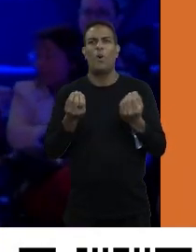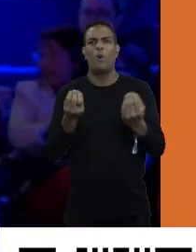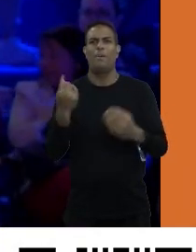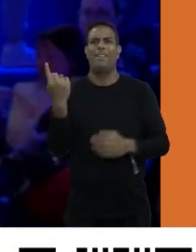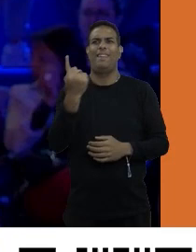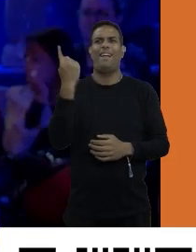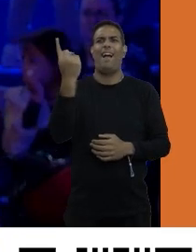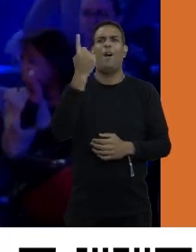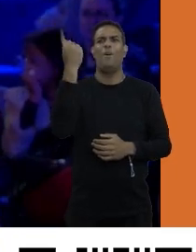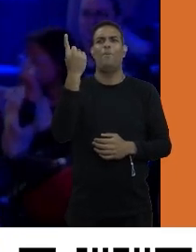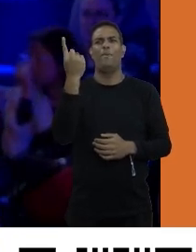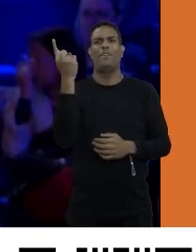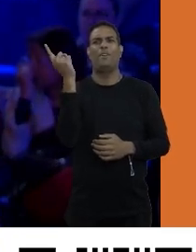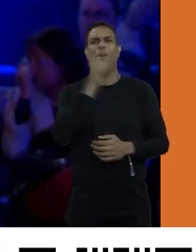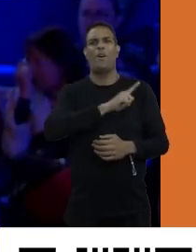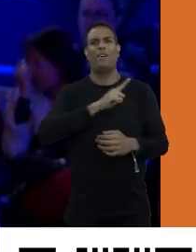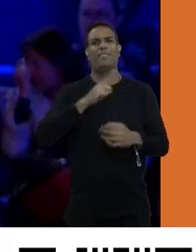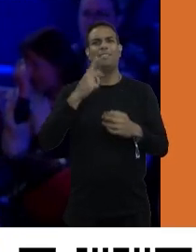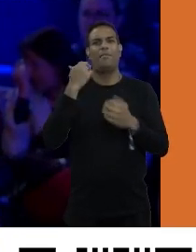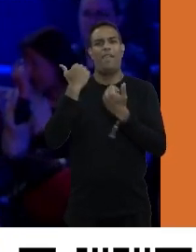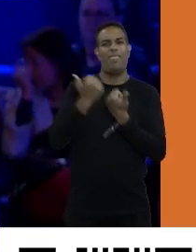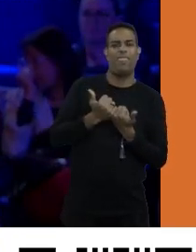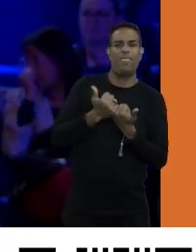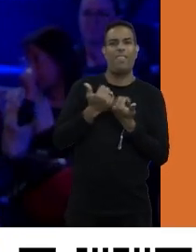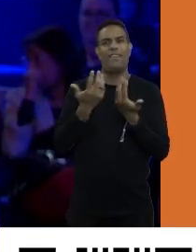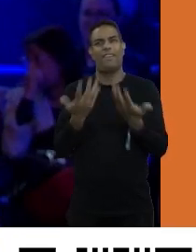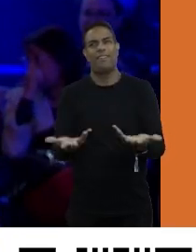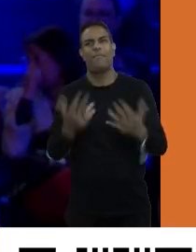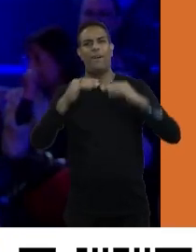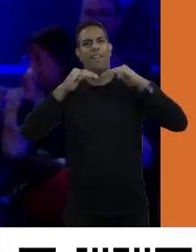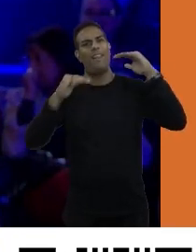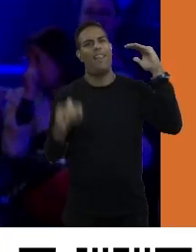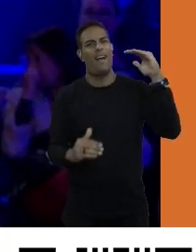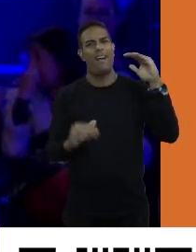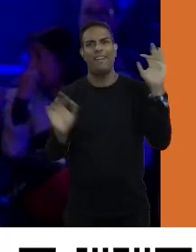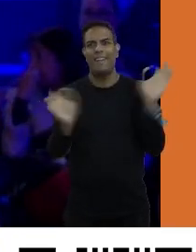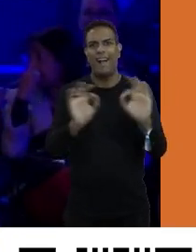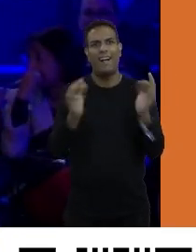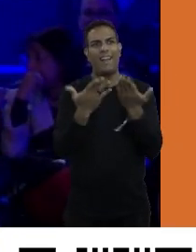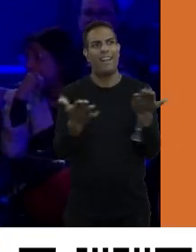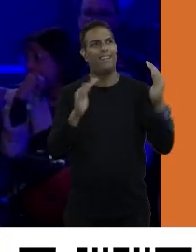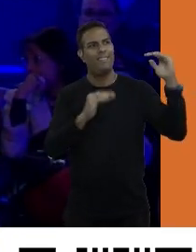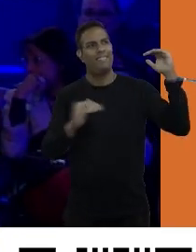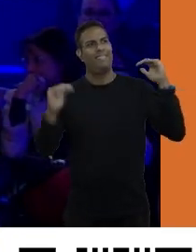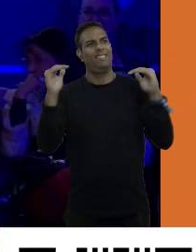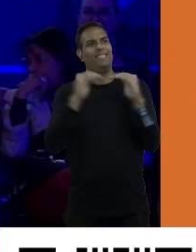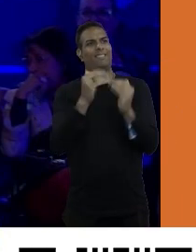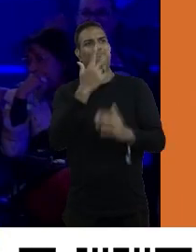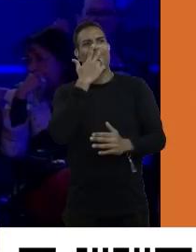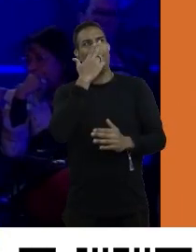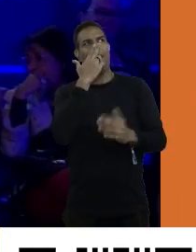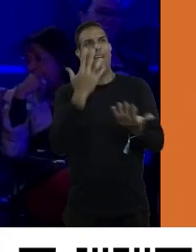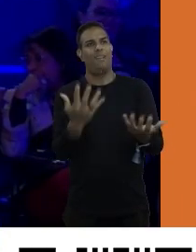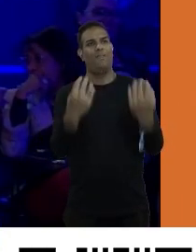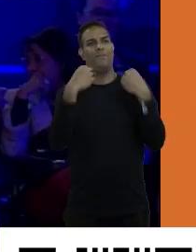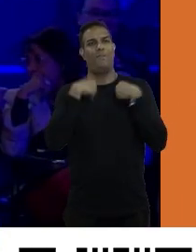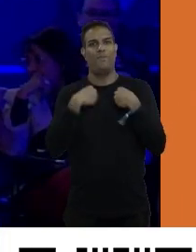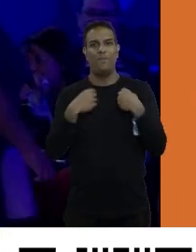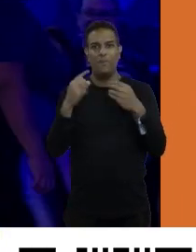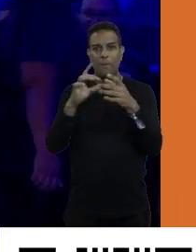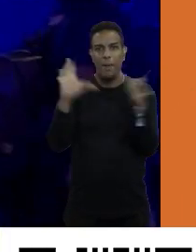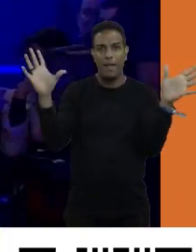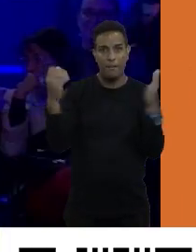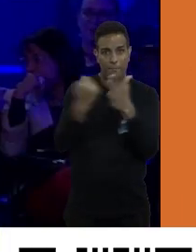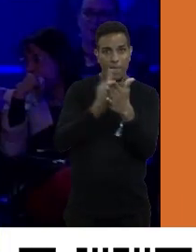alta, que gente alta já chega aqui, ó. Apoia, e aí só mostra que a gente é menorzinho. Nada, cada vez que eu vou chegando perto dele, eu vou ficando menor. Vamos abrir para a